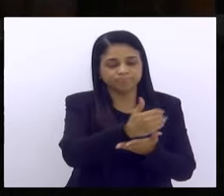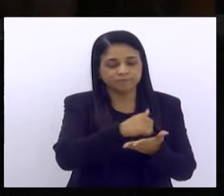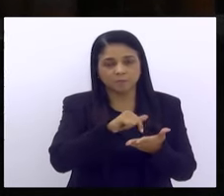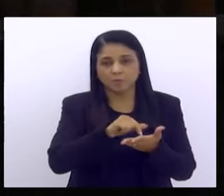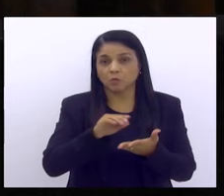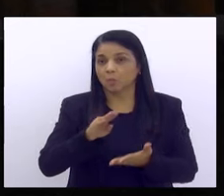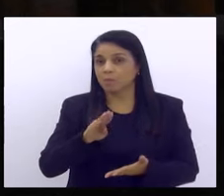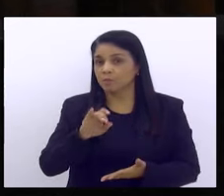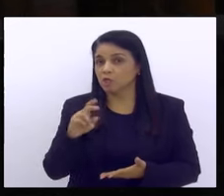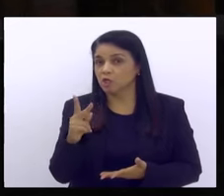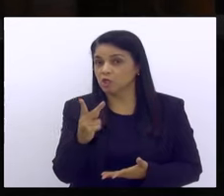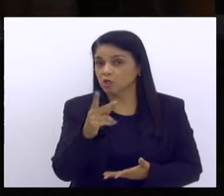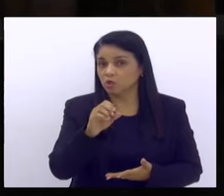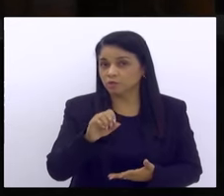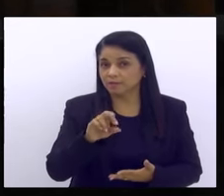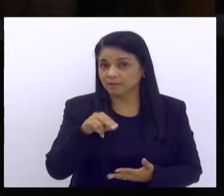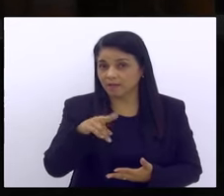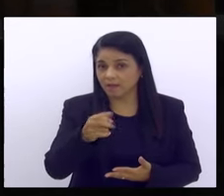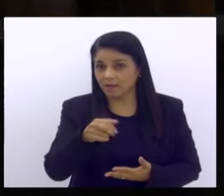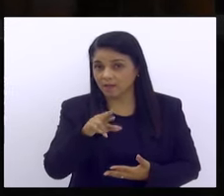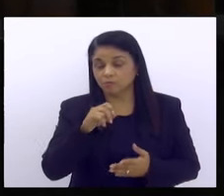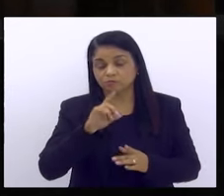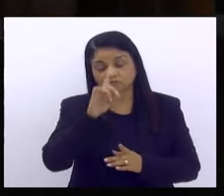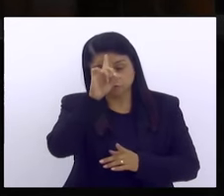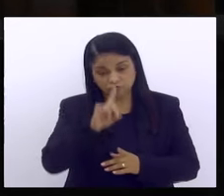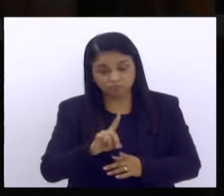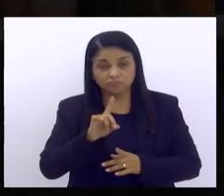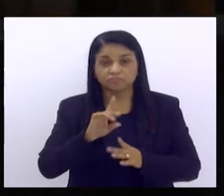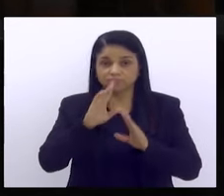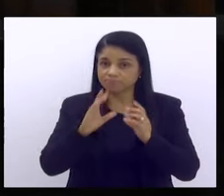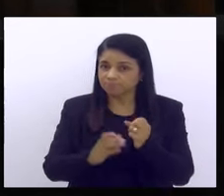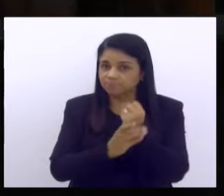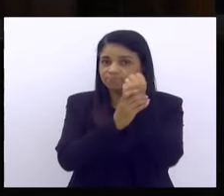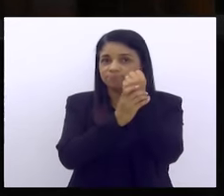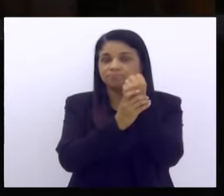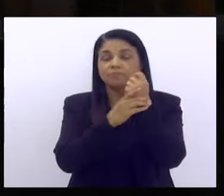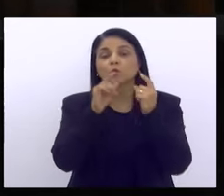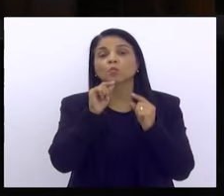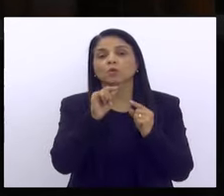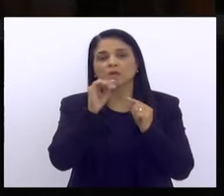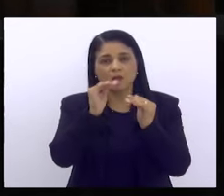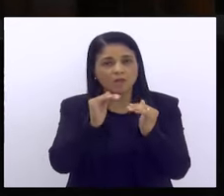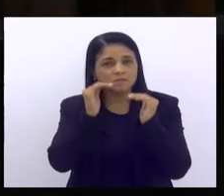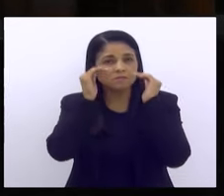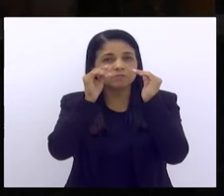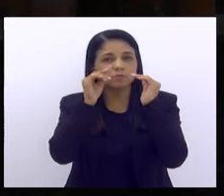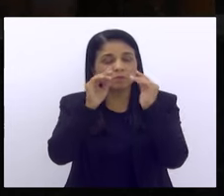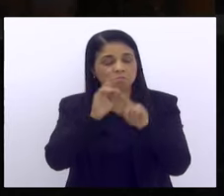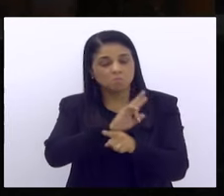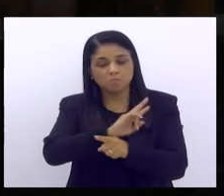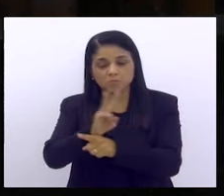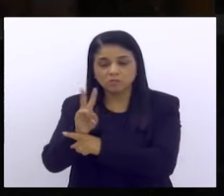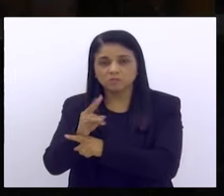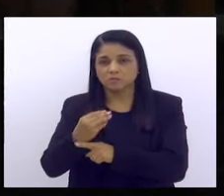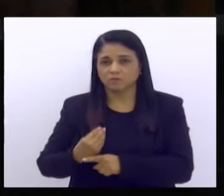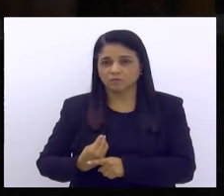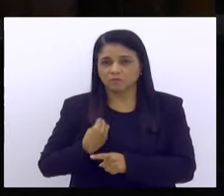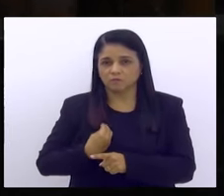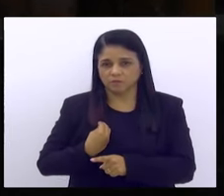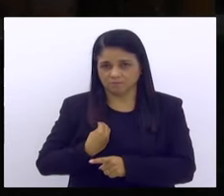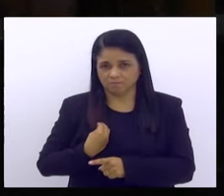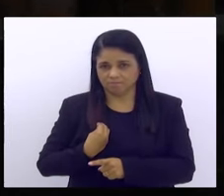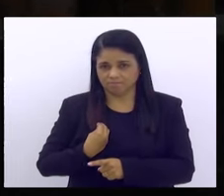bilionário, que garanta direitos e que tenha, acima de tudo, a concepção de proteção da vida como marco